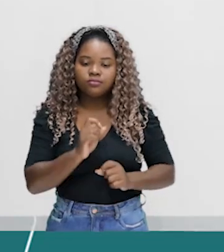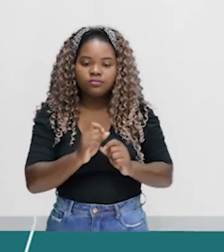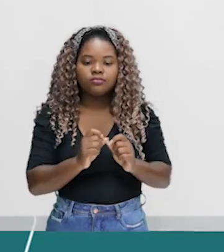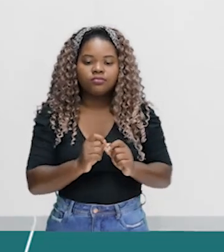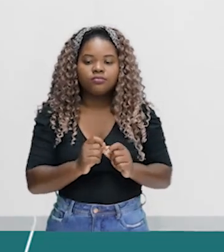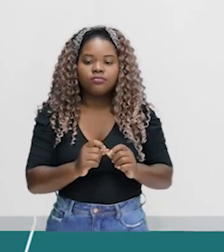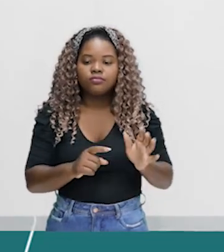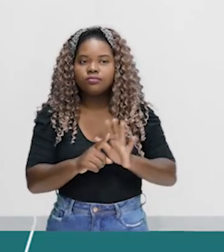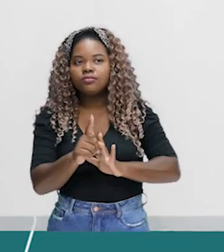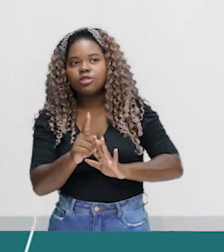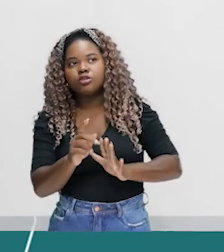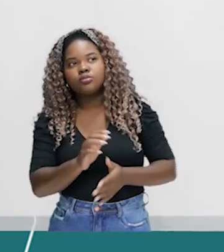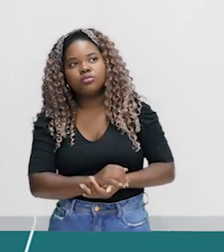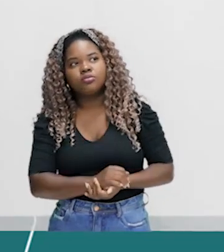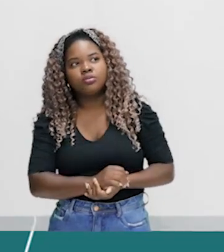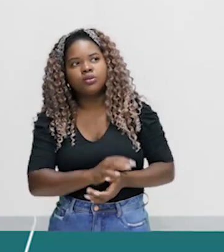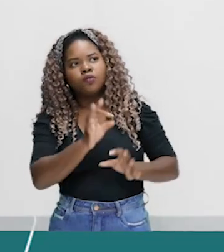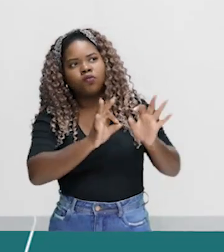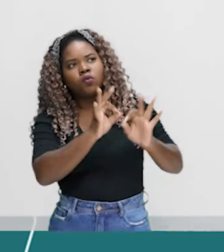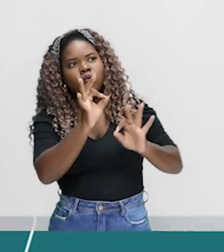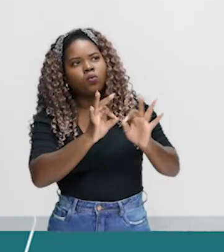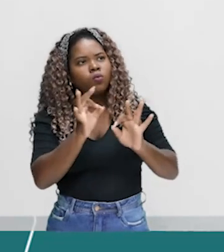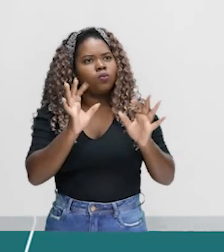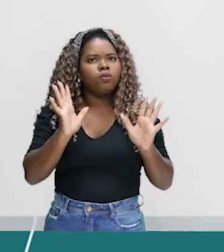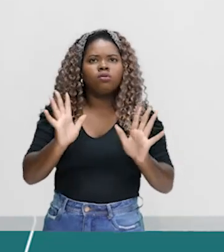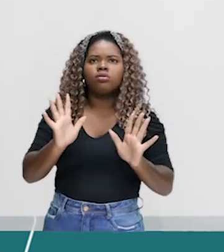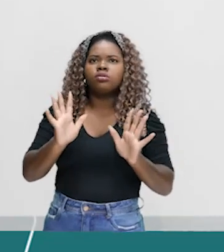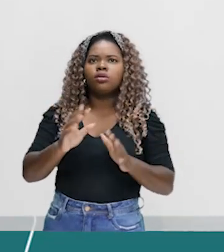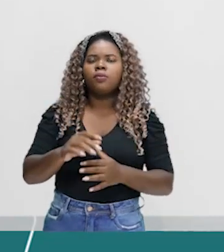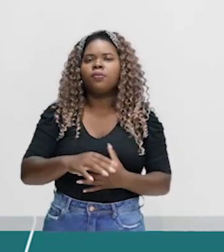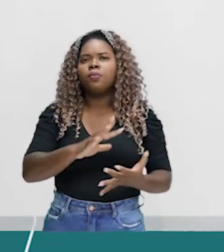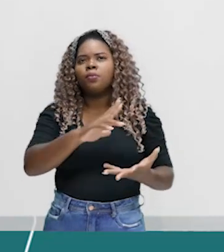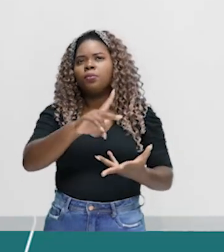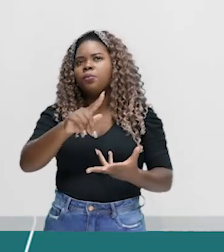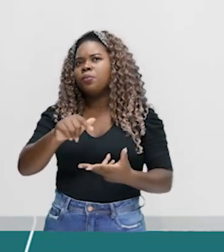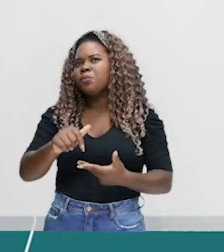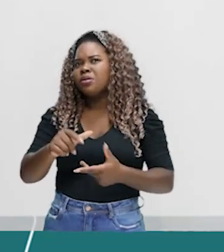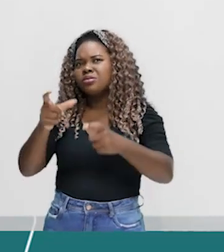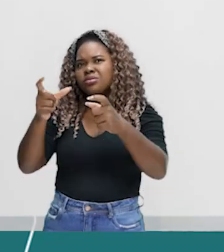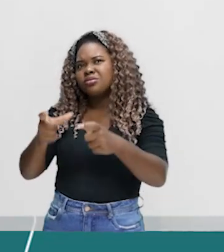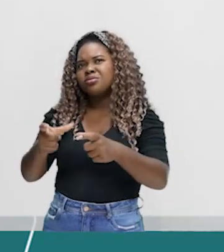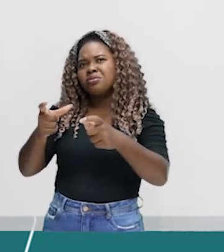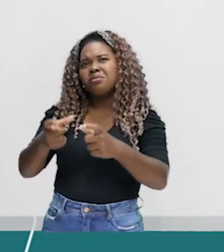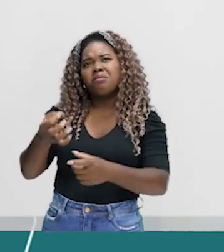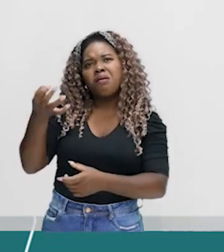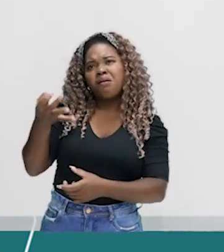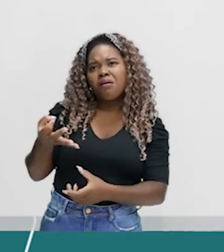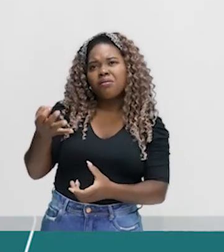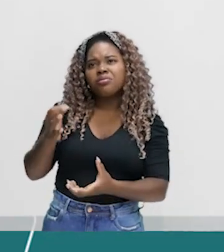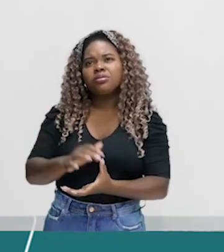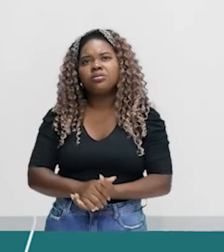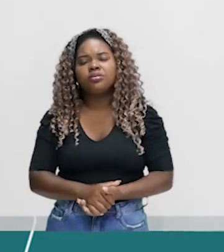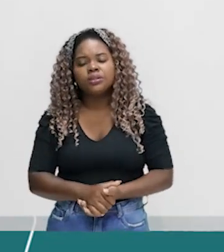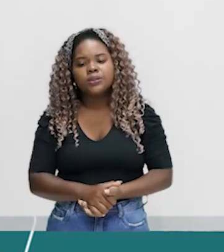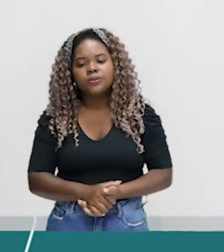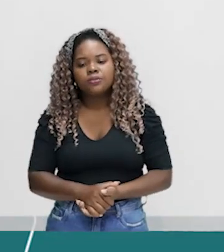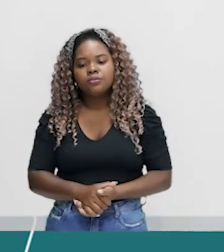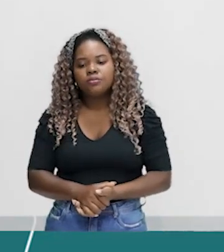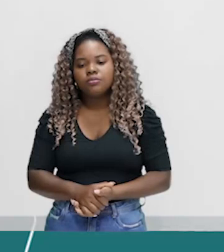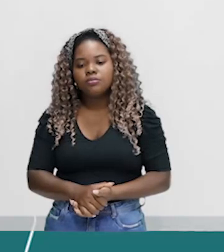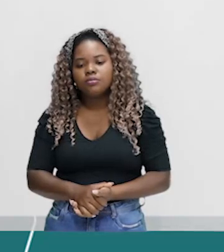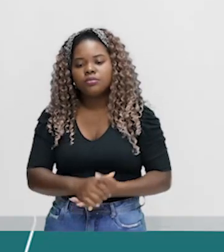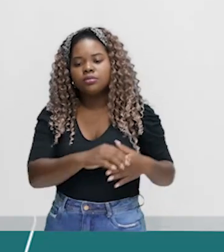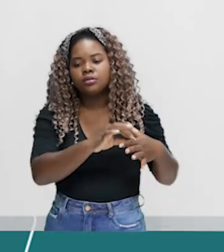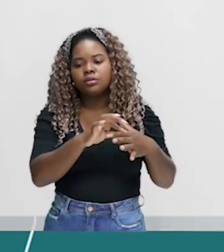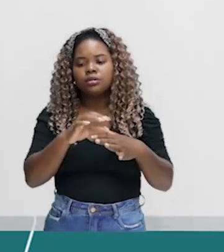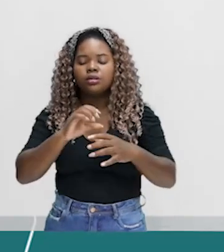interrogação: será que não foi algo planejado? O planeta ele está no lugar tão exato que ele traz